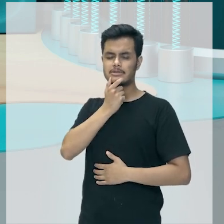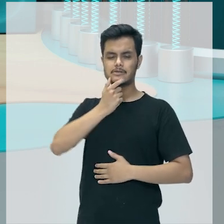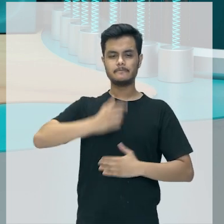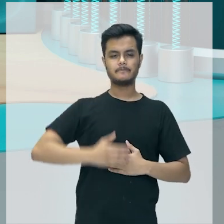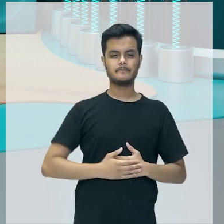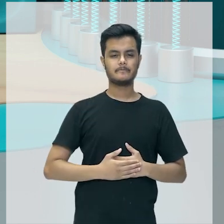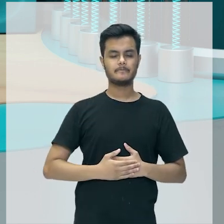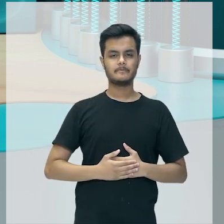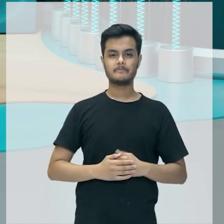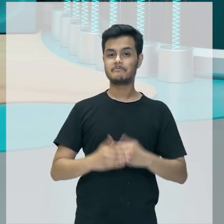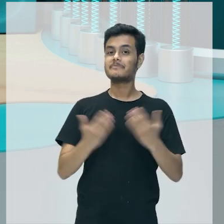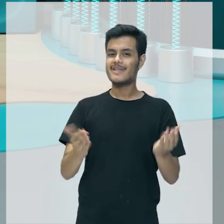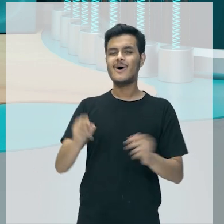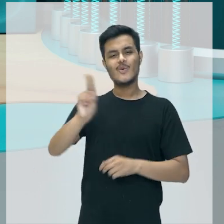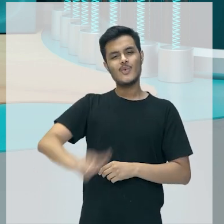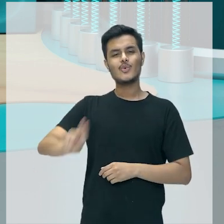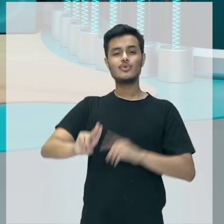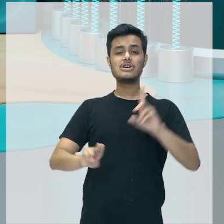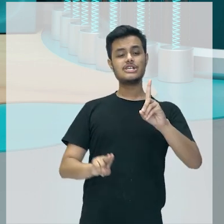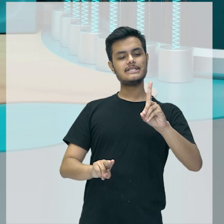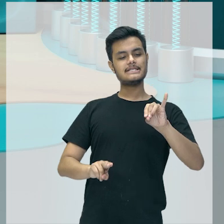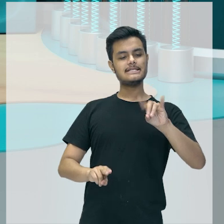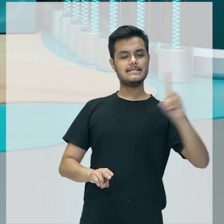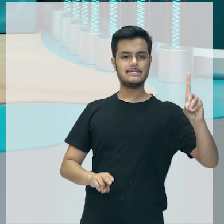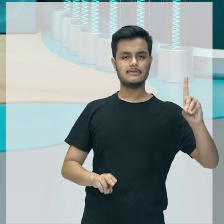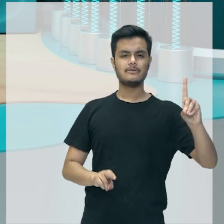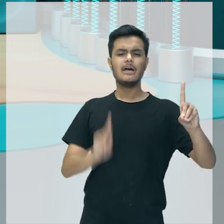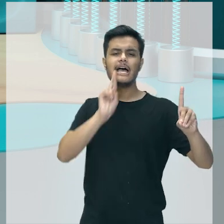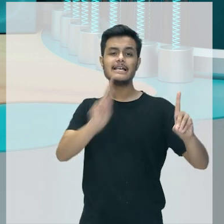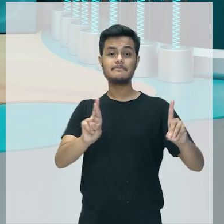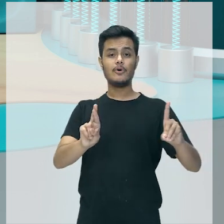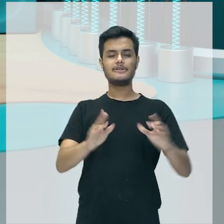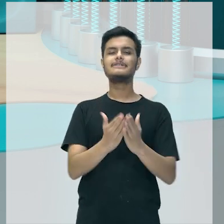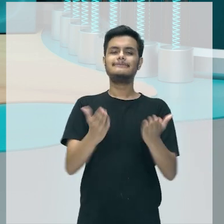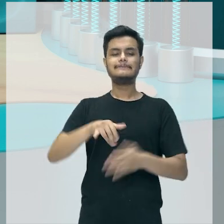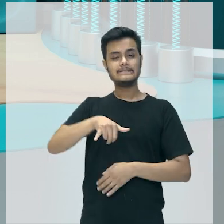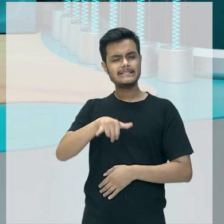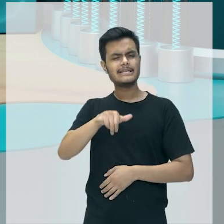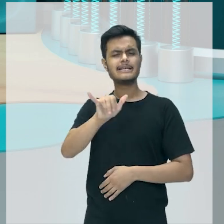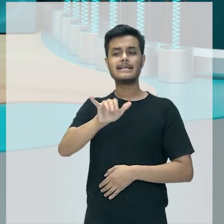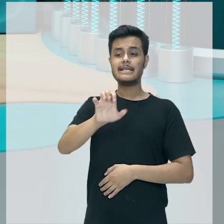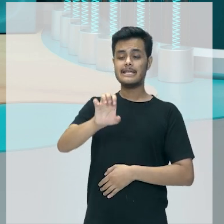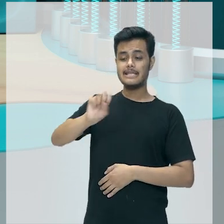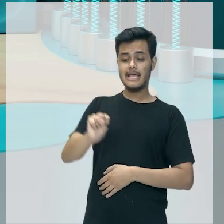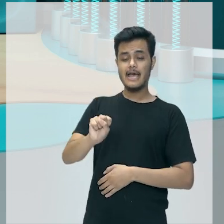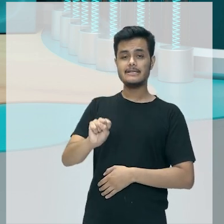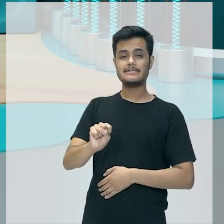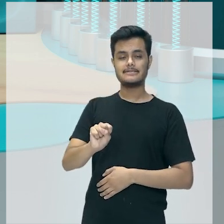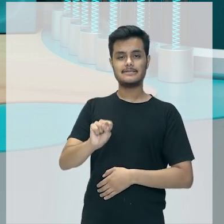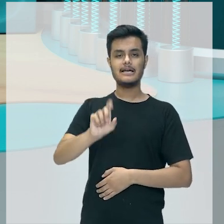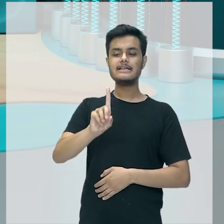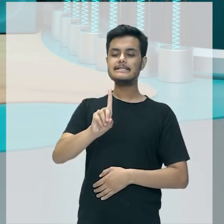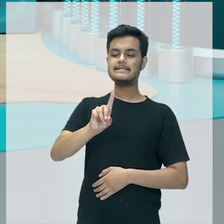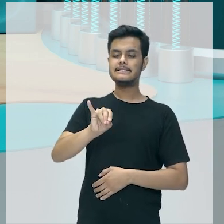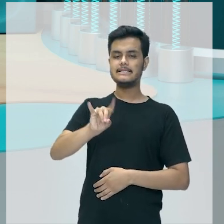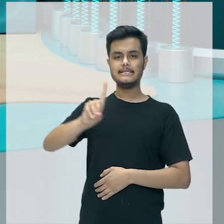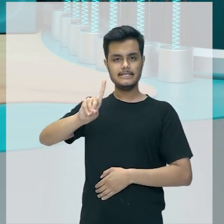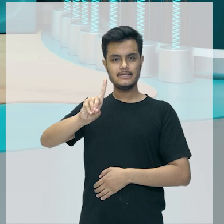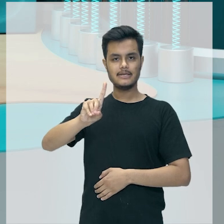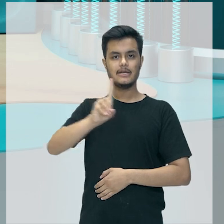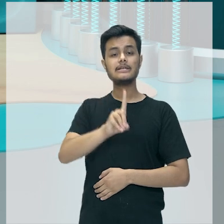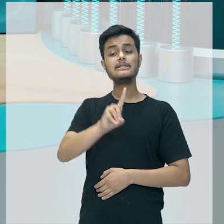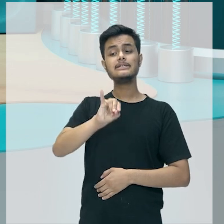machines? Ok? Como é que eu respondo isso aqui? Yes, he did. E no, he didn't. Aqui é